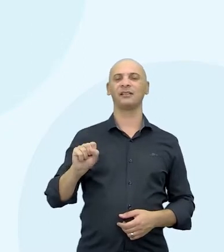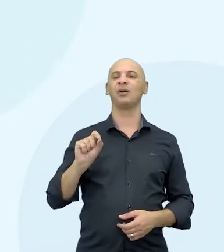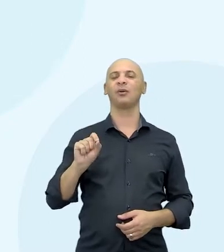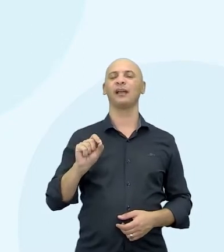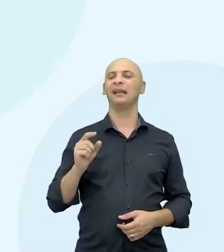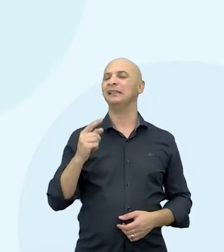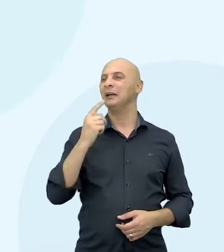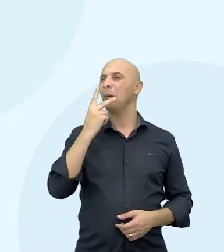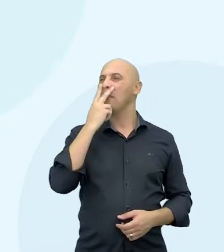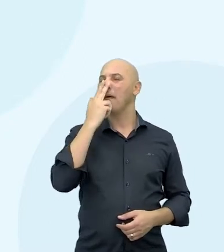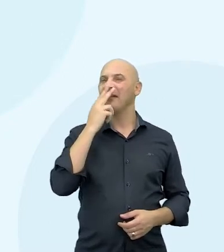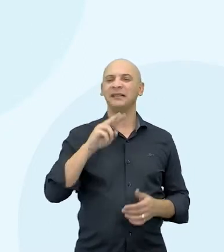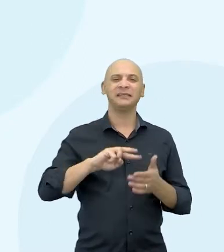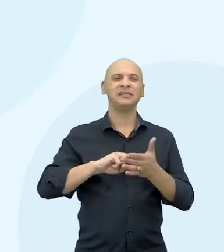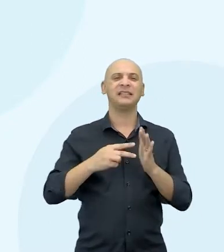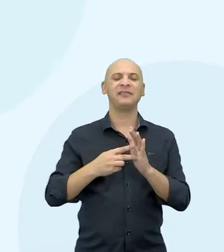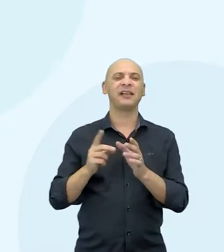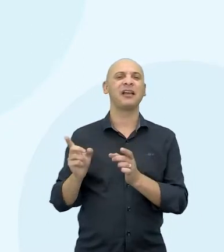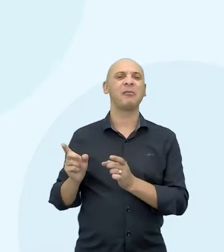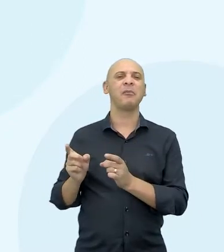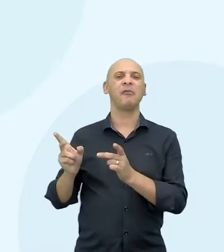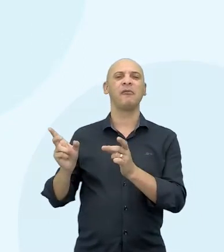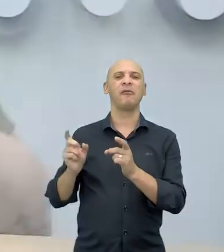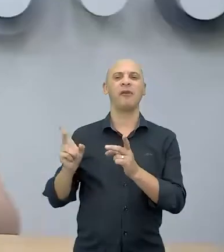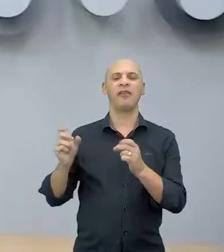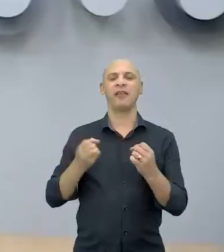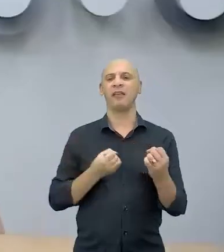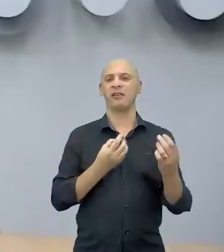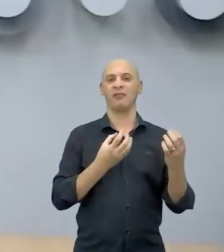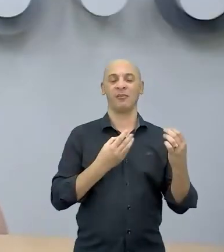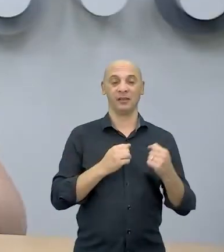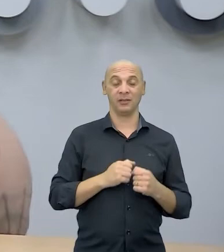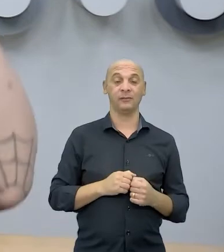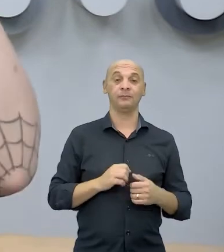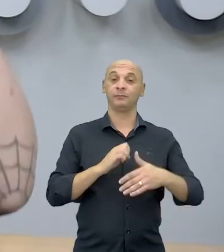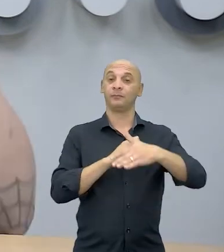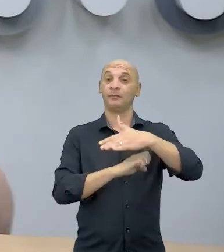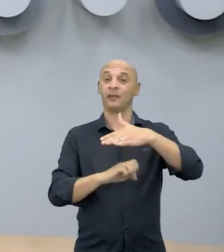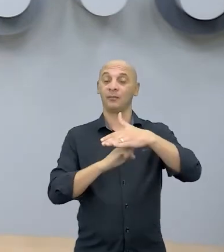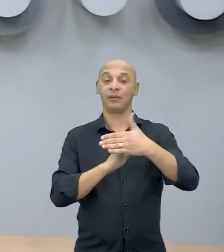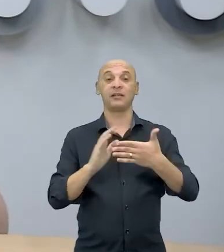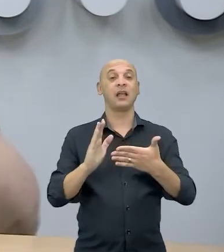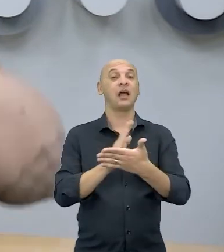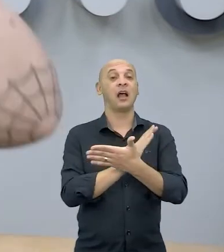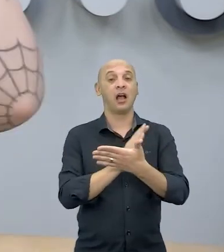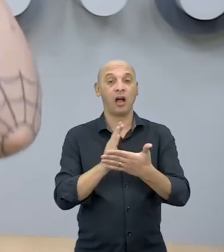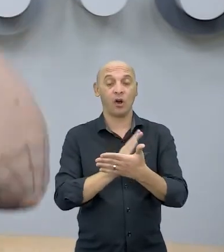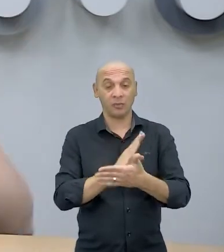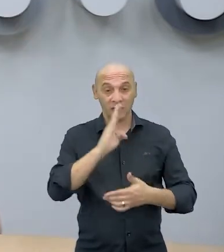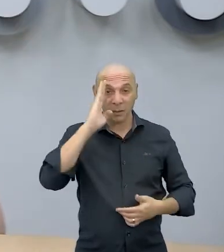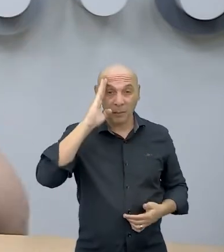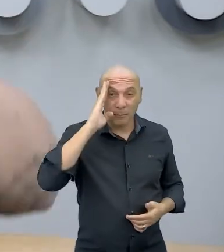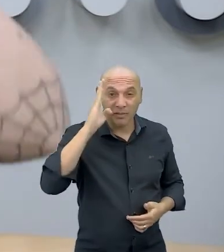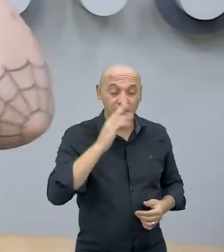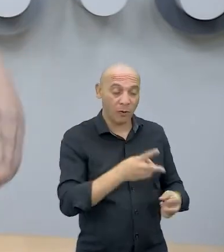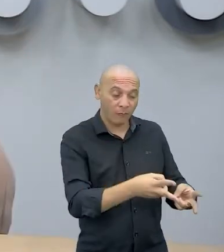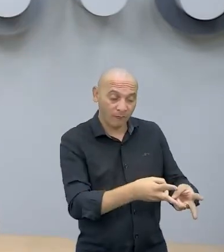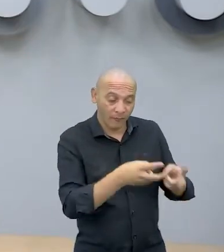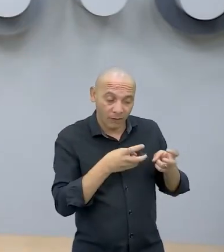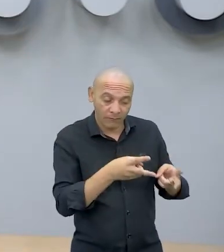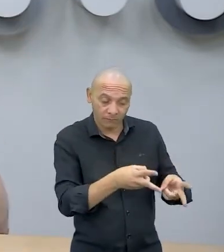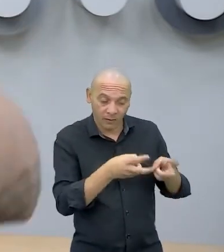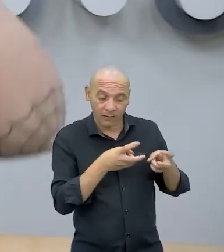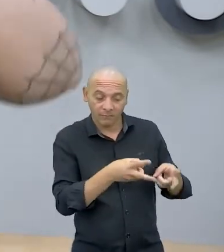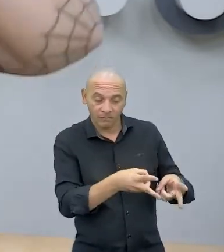Então, essas empresas que elas são especializadas em coletar big data, coletar dados,